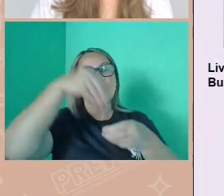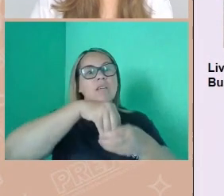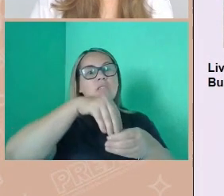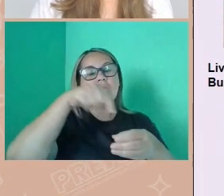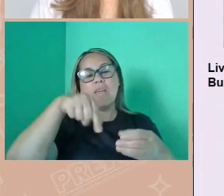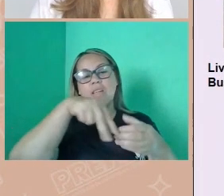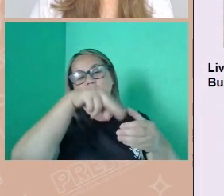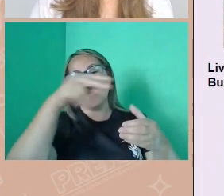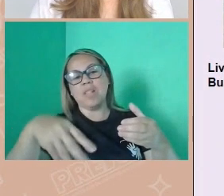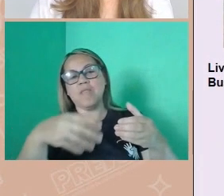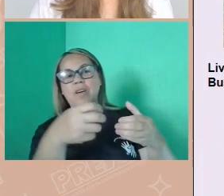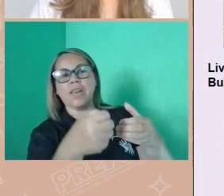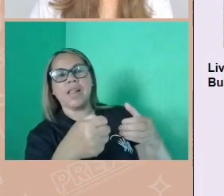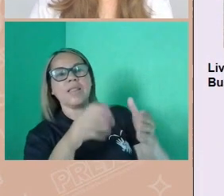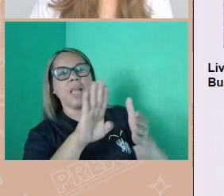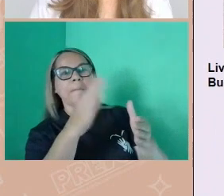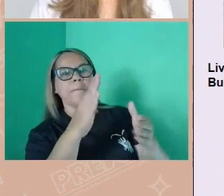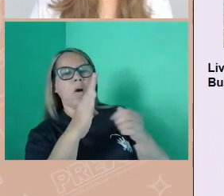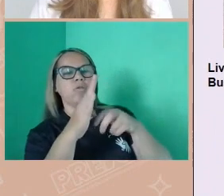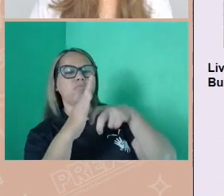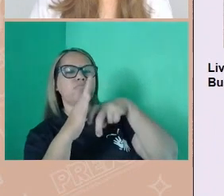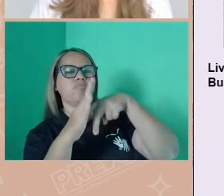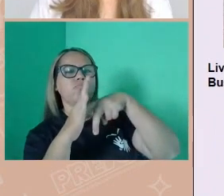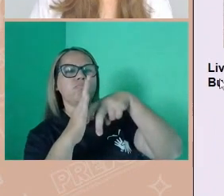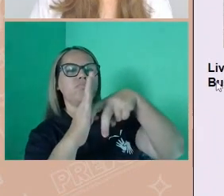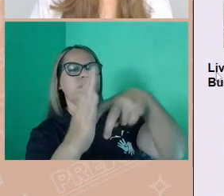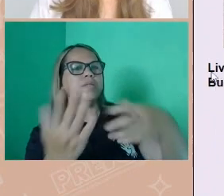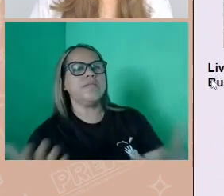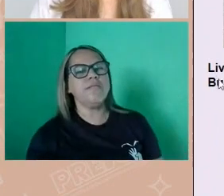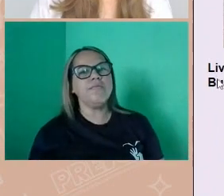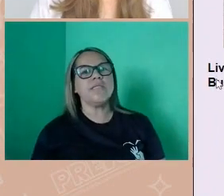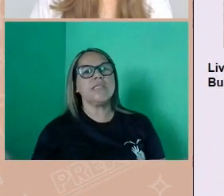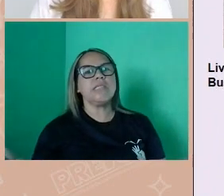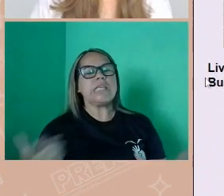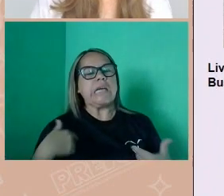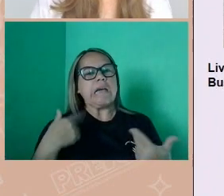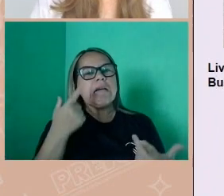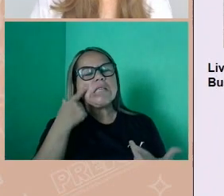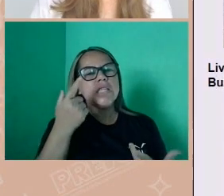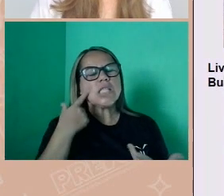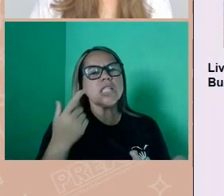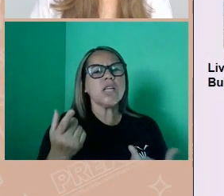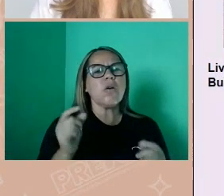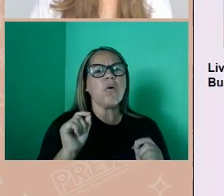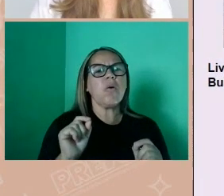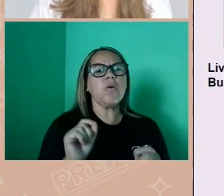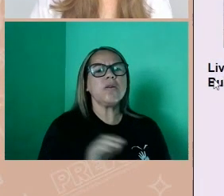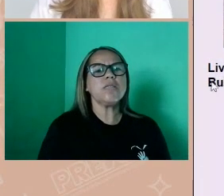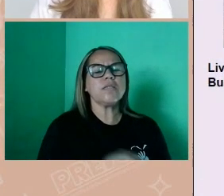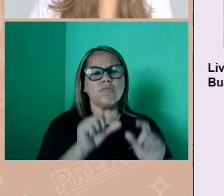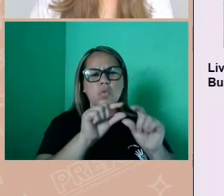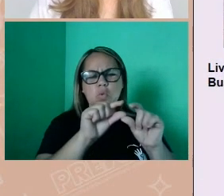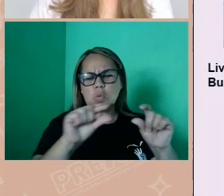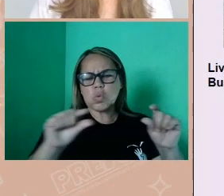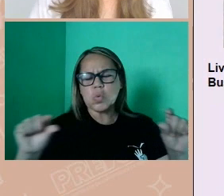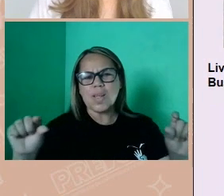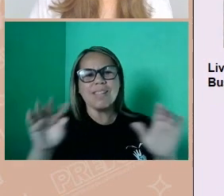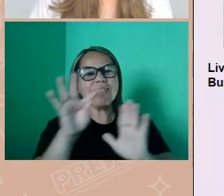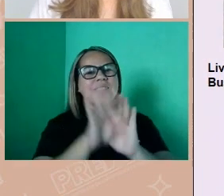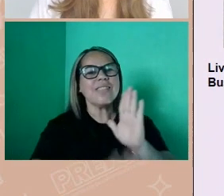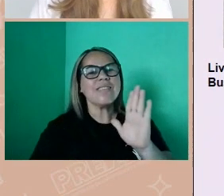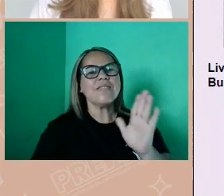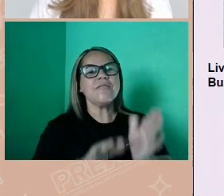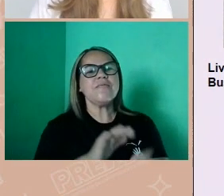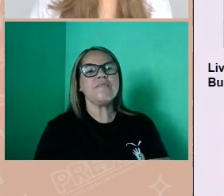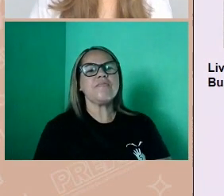fora não é viajando pelo lado de fora do ônibus e aqui a gente tem uma chamadinha para esse texto living